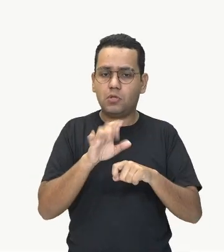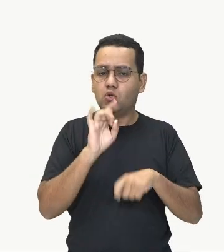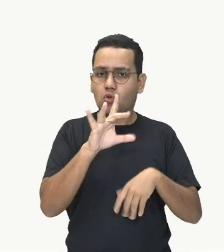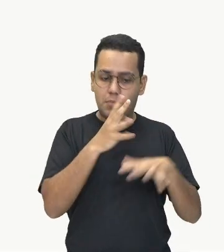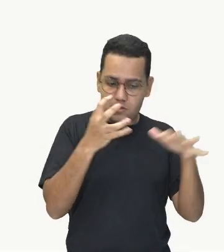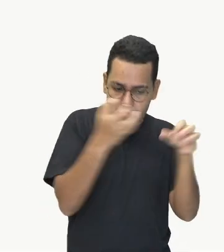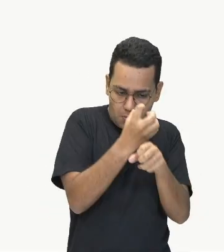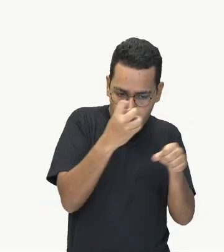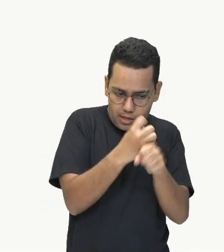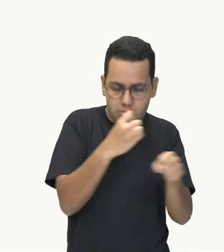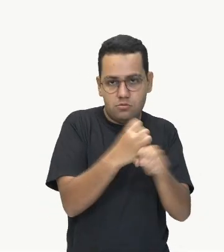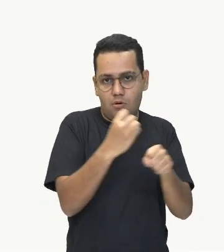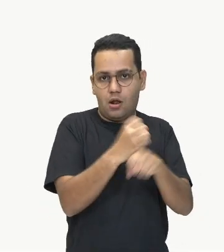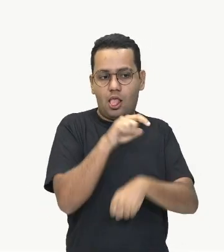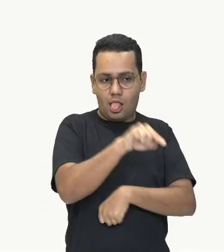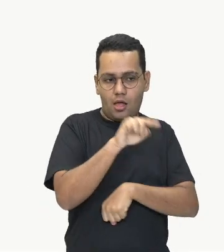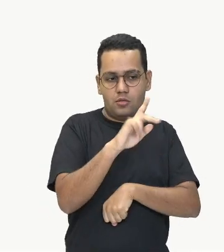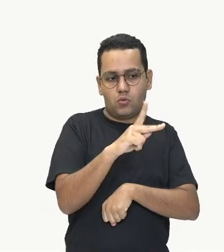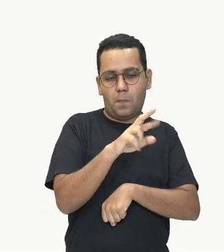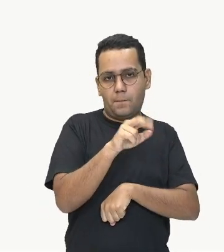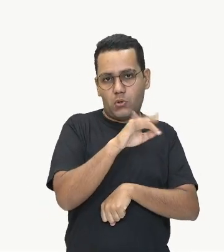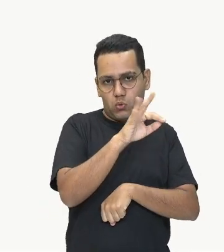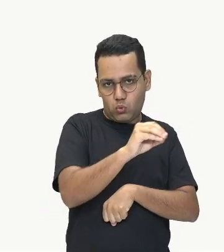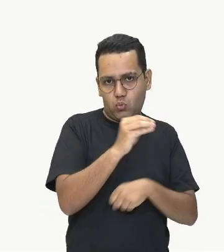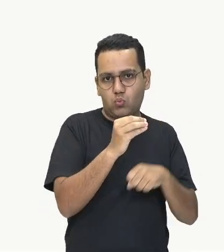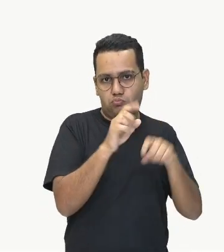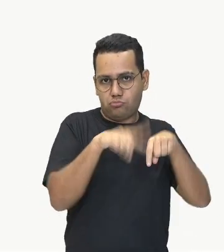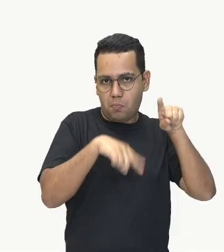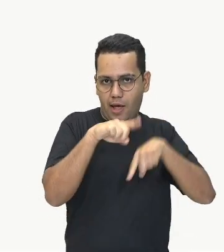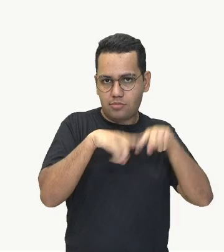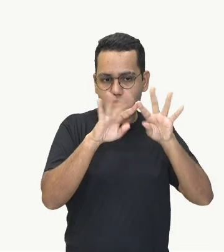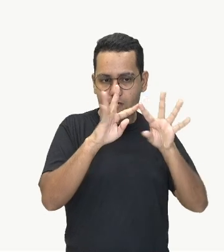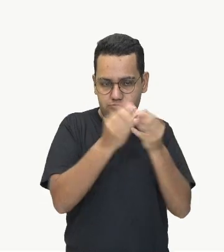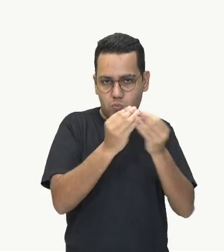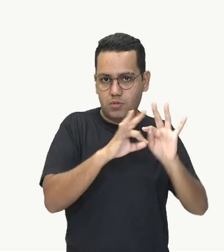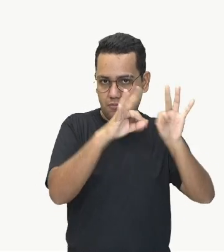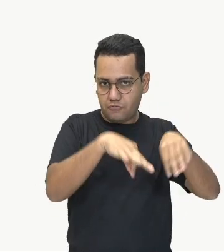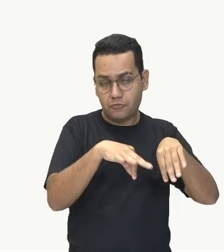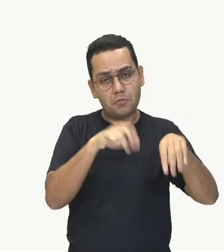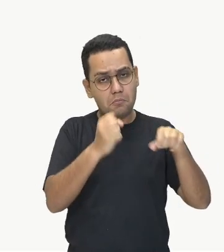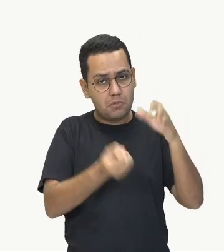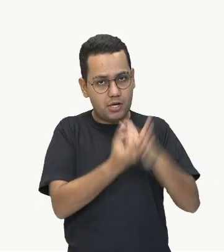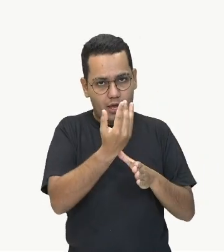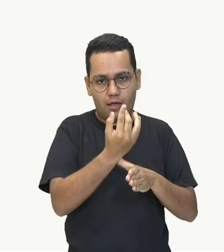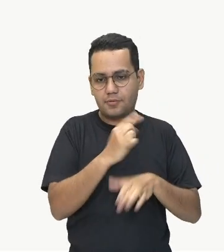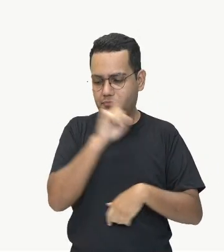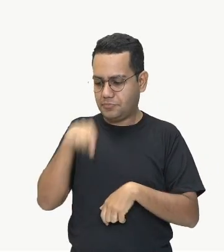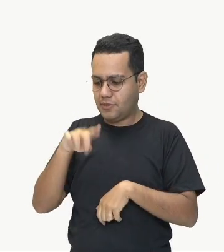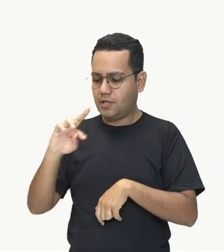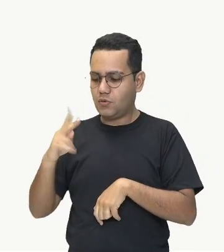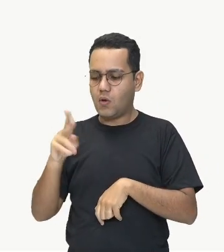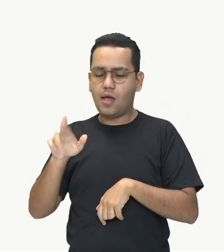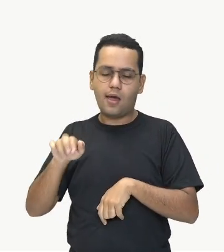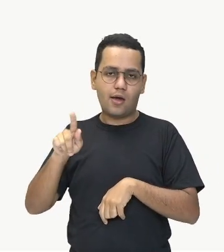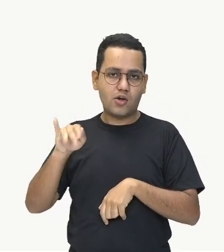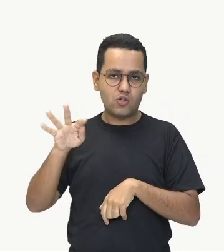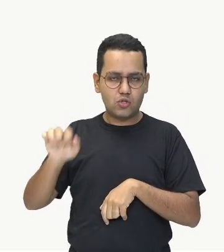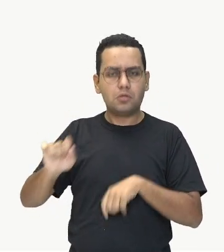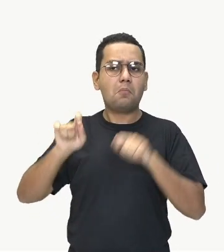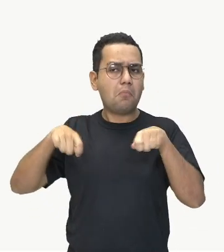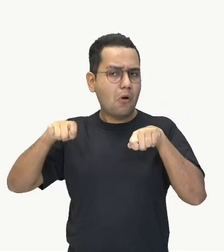fórmula não tem problema fazer isso Tá Mas não esquece de fazer essa matemática aqui por exemplo esse